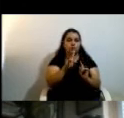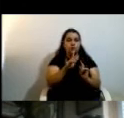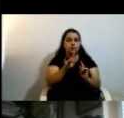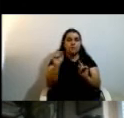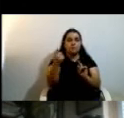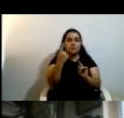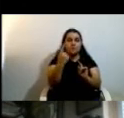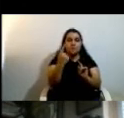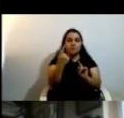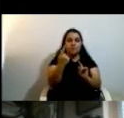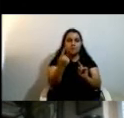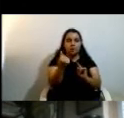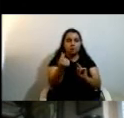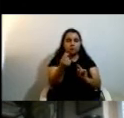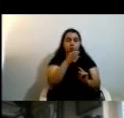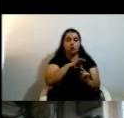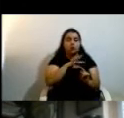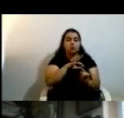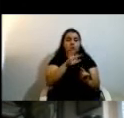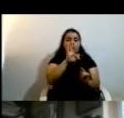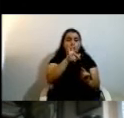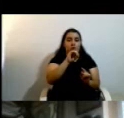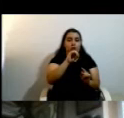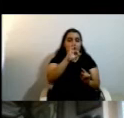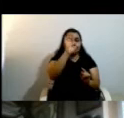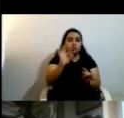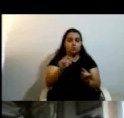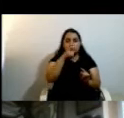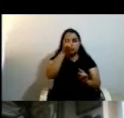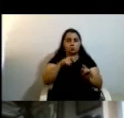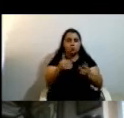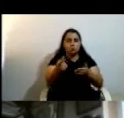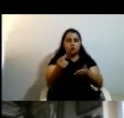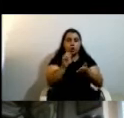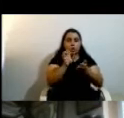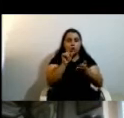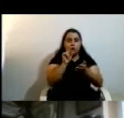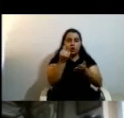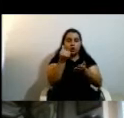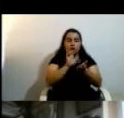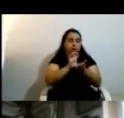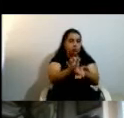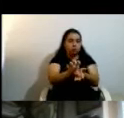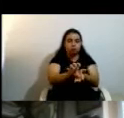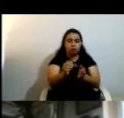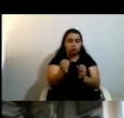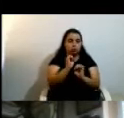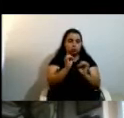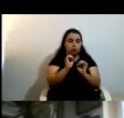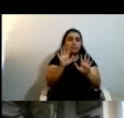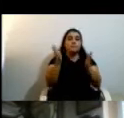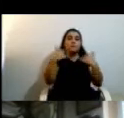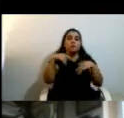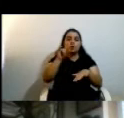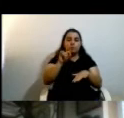portanto 40% das pessoas não recebe qualquer apoio. No entanto, as reformas e as pensões também têm aqui um peso